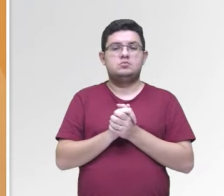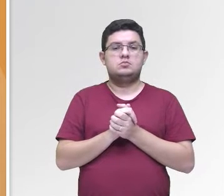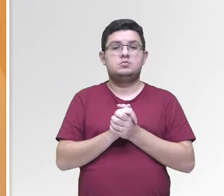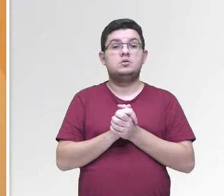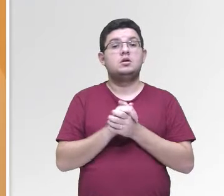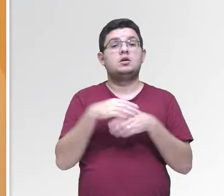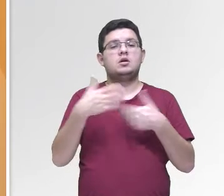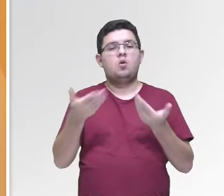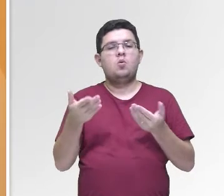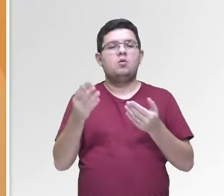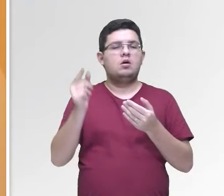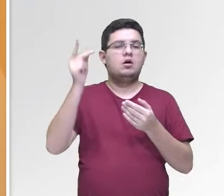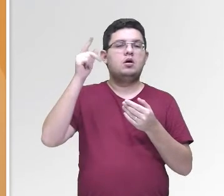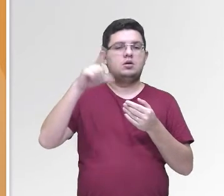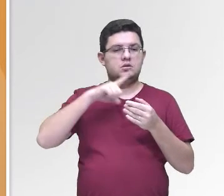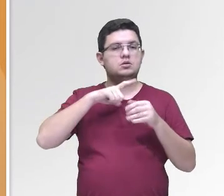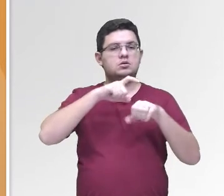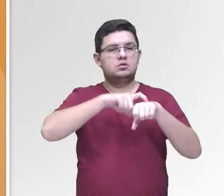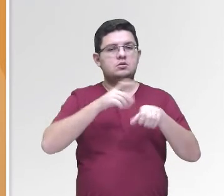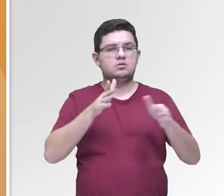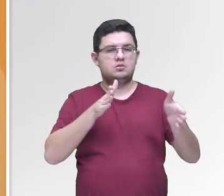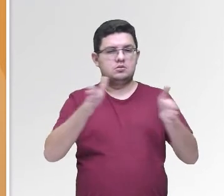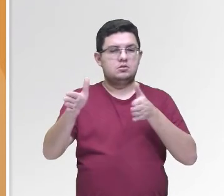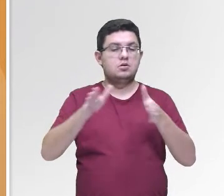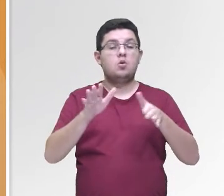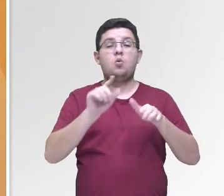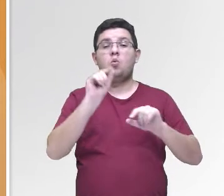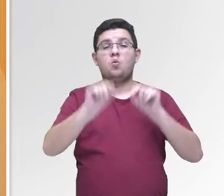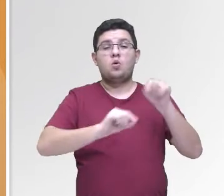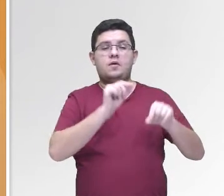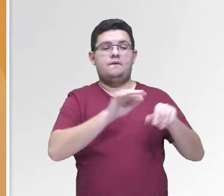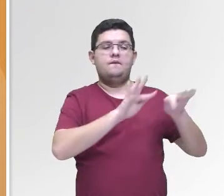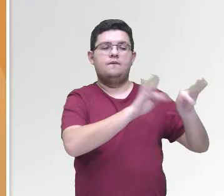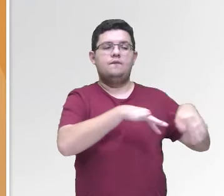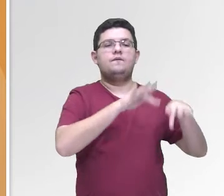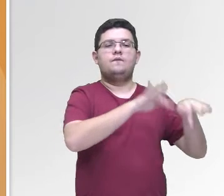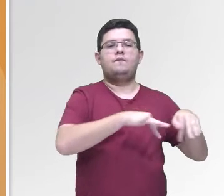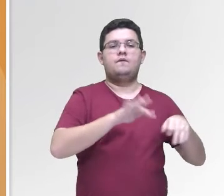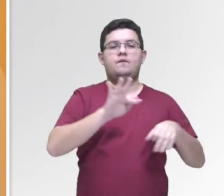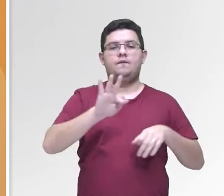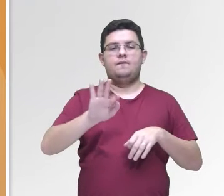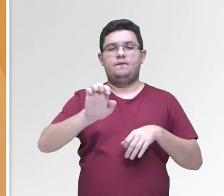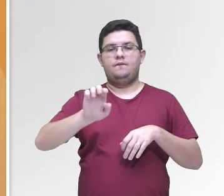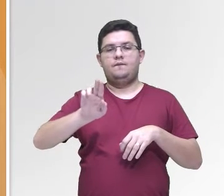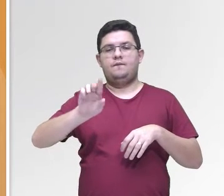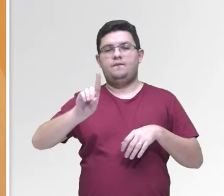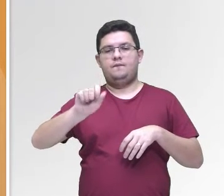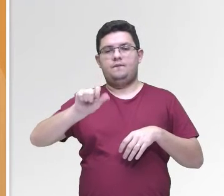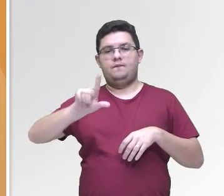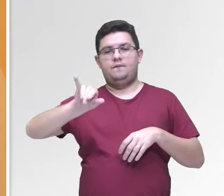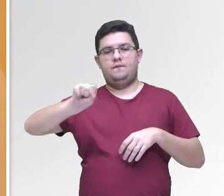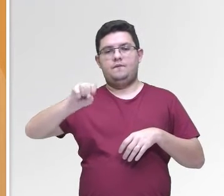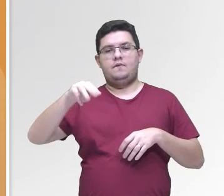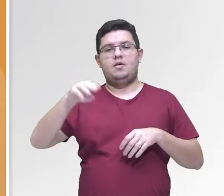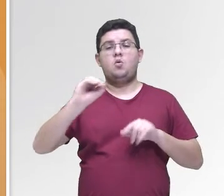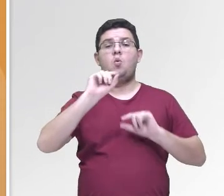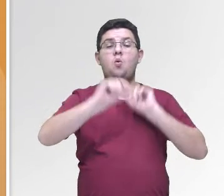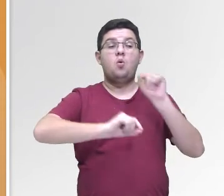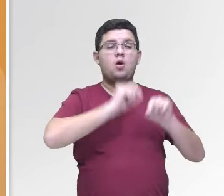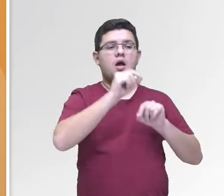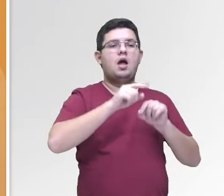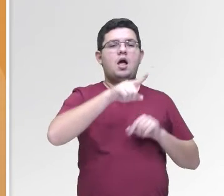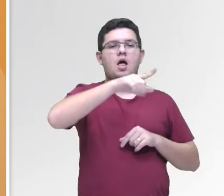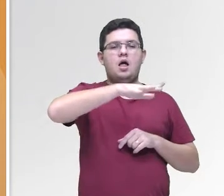com o fim do feudalismo. O que foi esse feudalismo, né? Foi um sistema baseado ali na propriedade